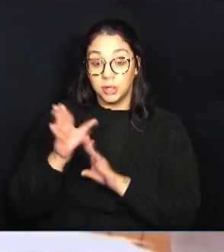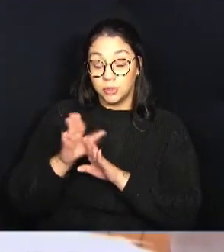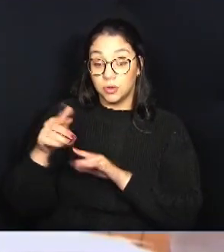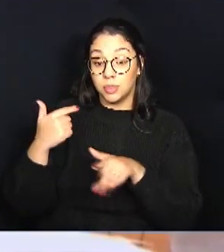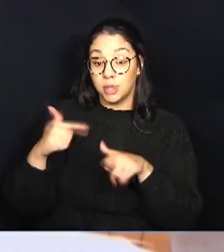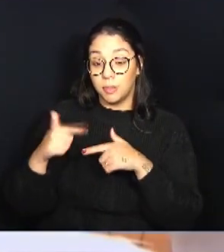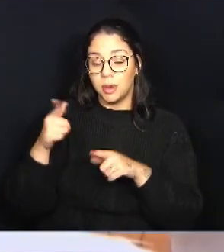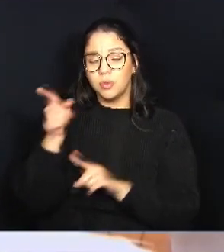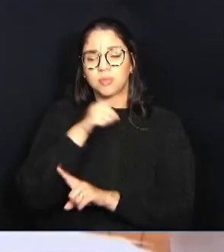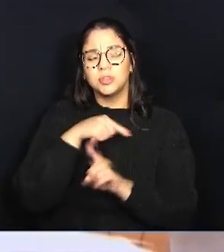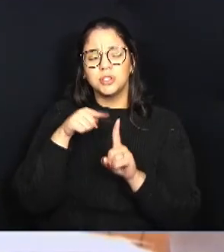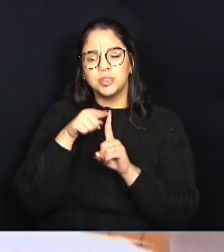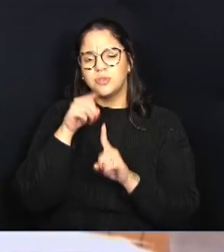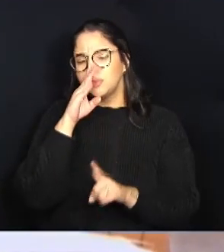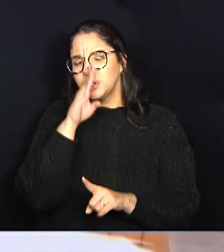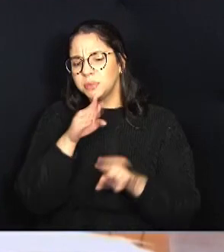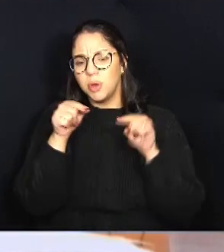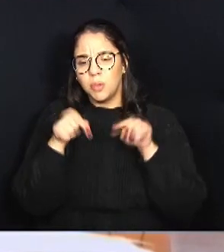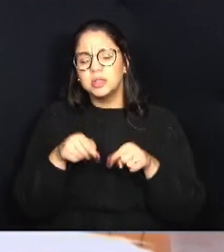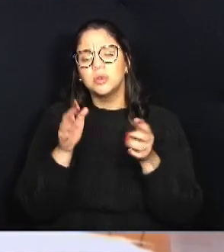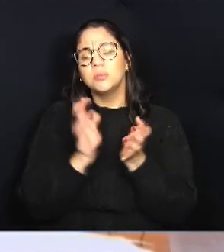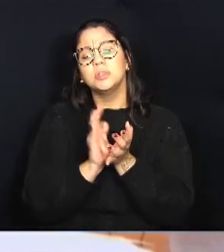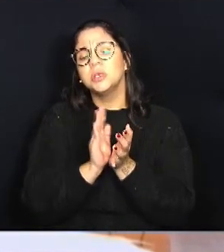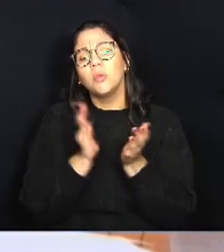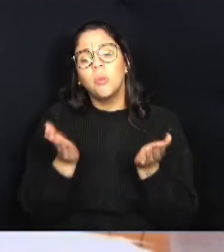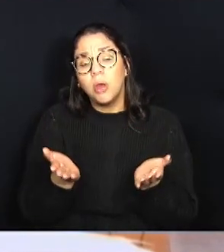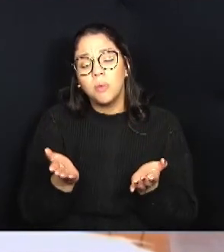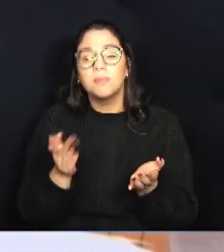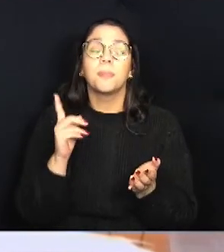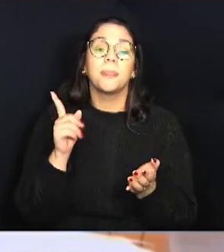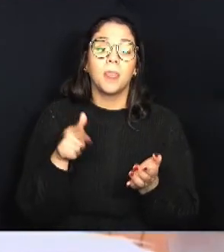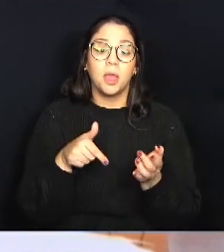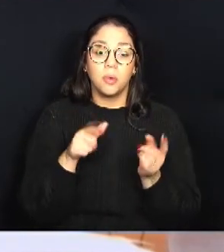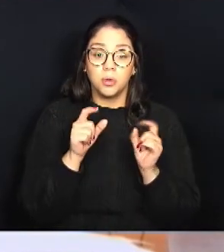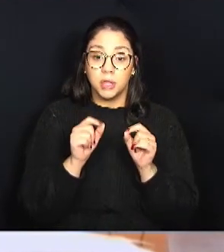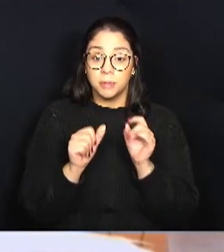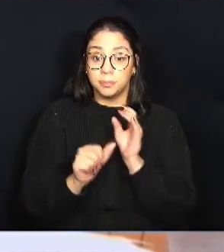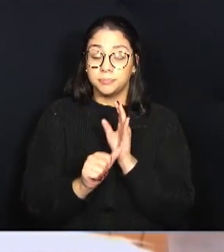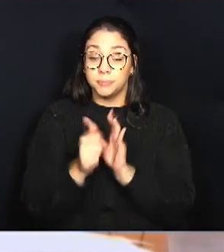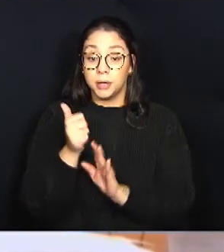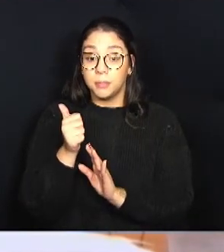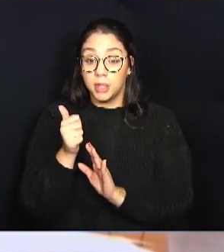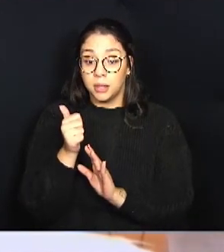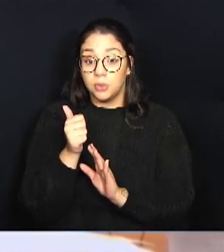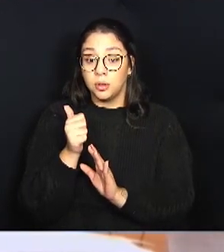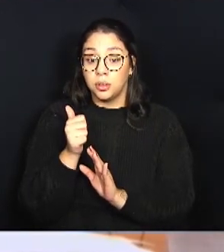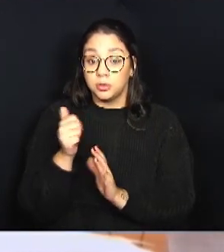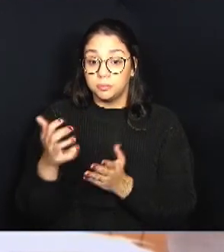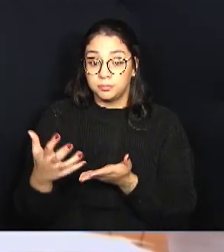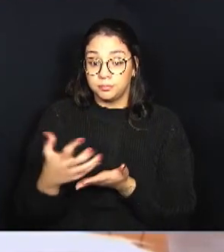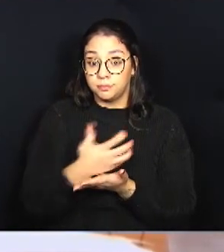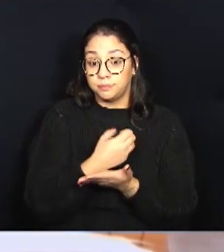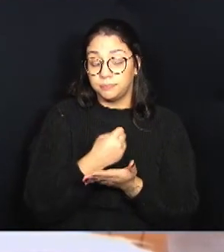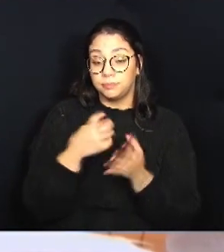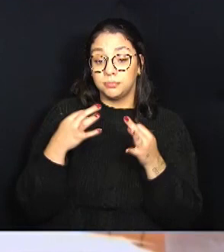objetivo principal dessa comissão é nós termos, em primeira mão, um levantamento de tudo que é feito pela Secretaria